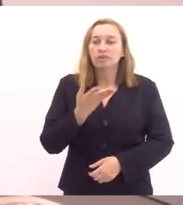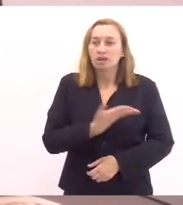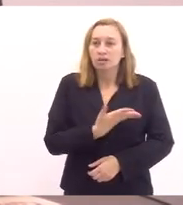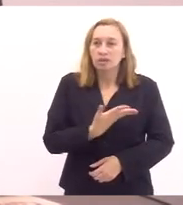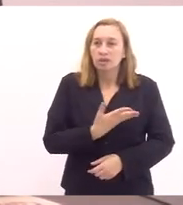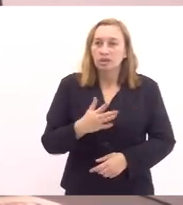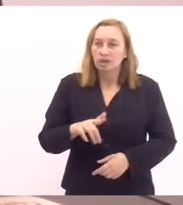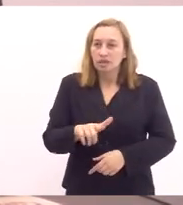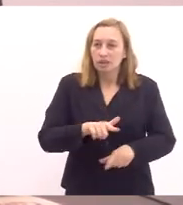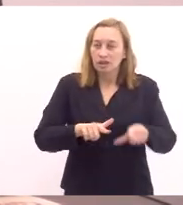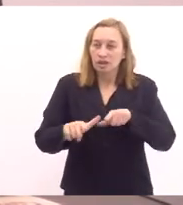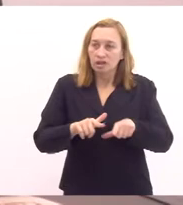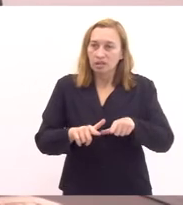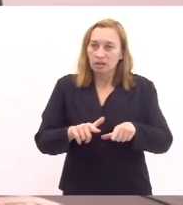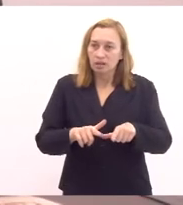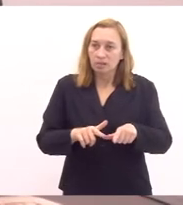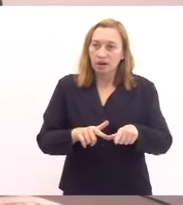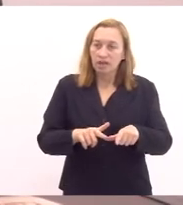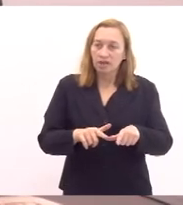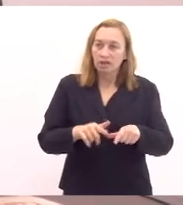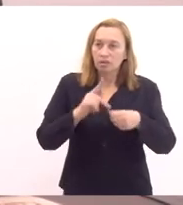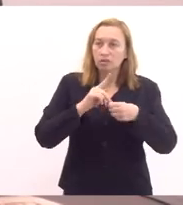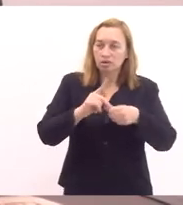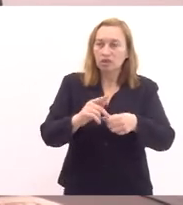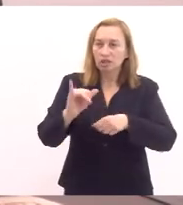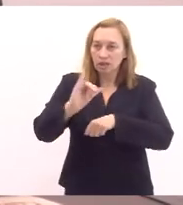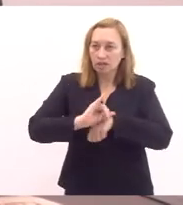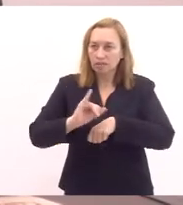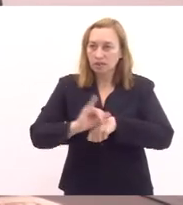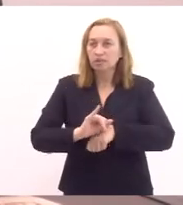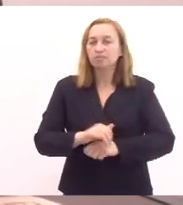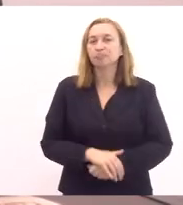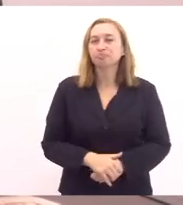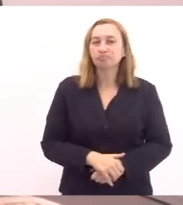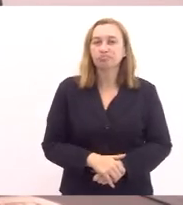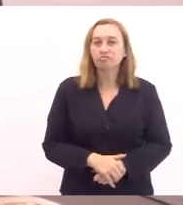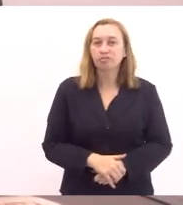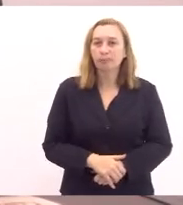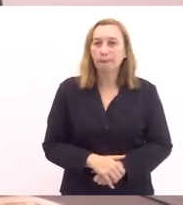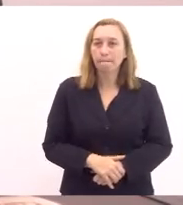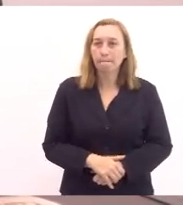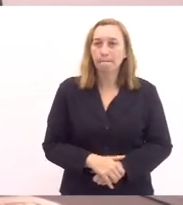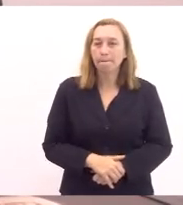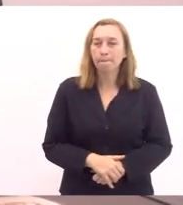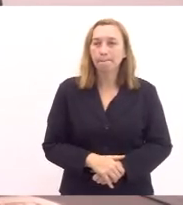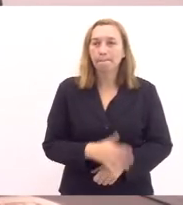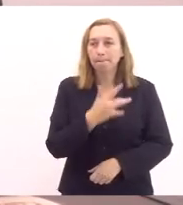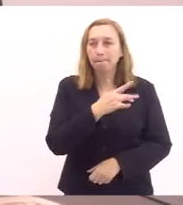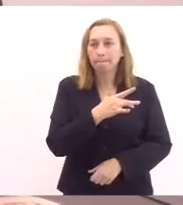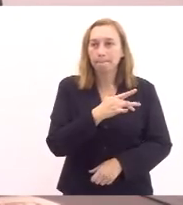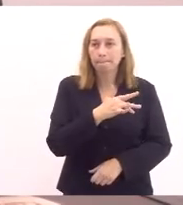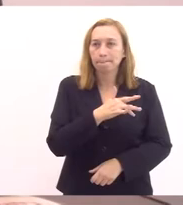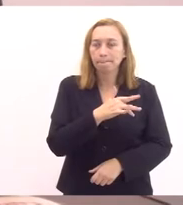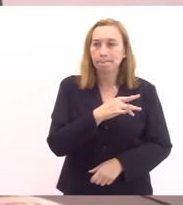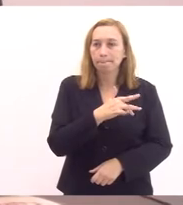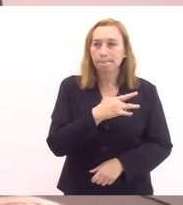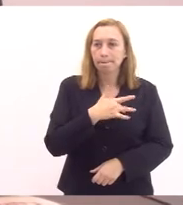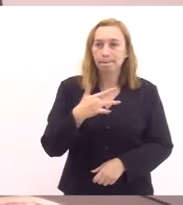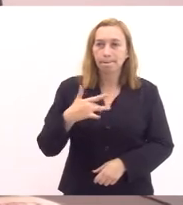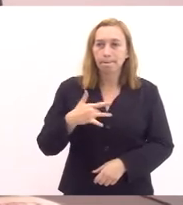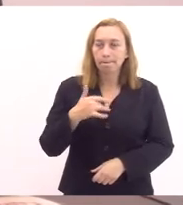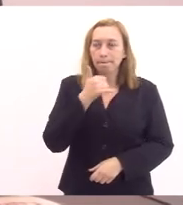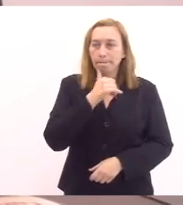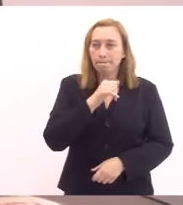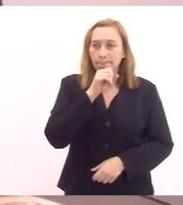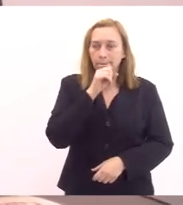atua na promotoria da capital que tem a atribuição para a questão da saúde materno-infantil é